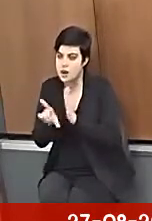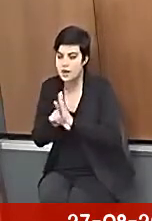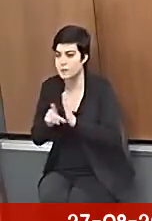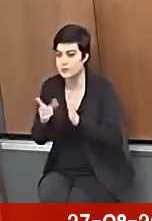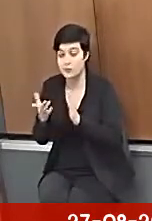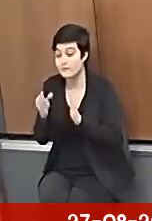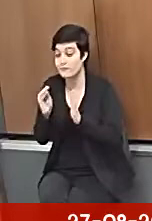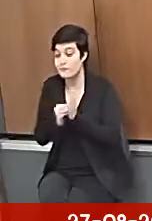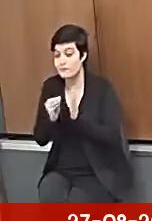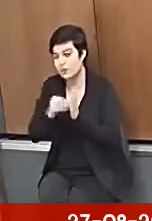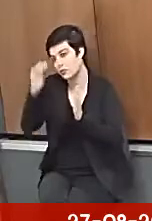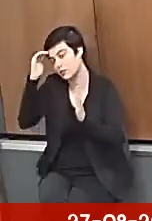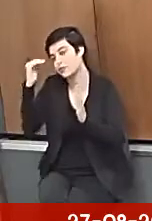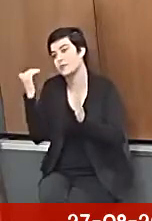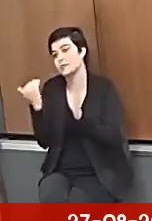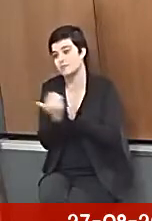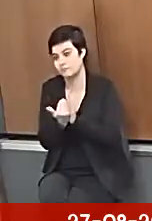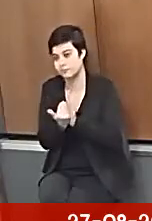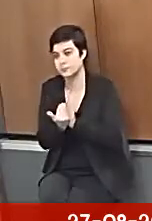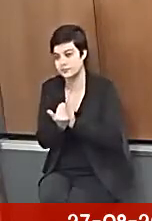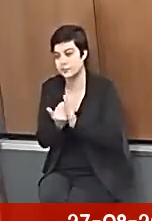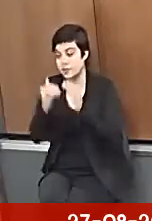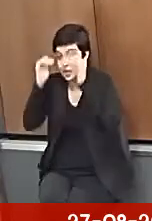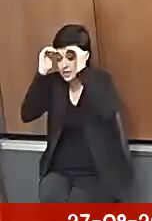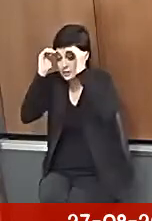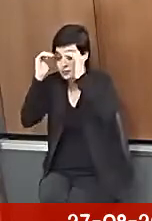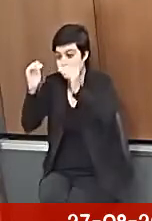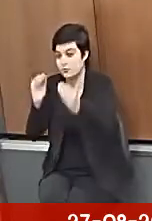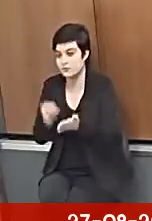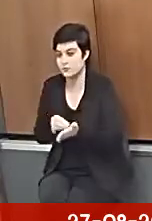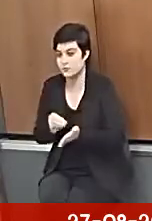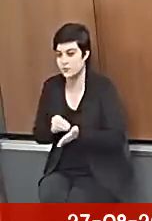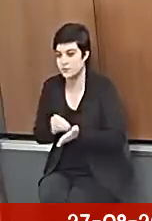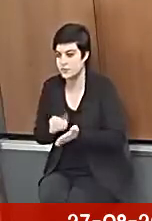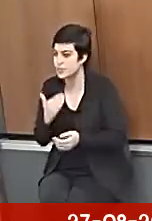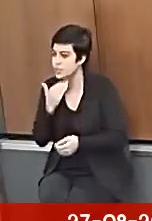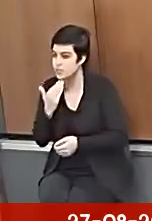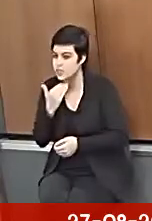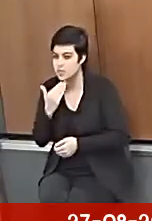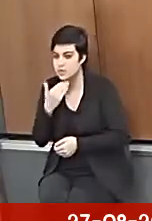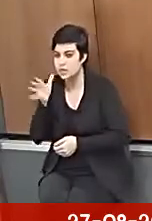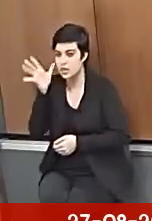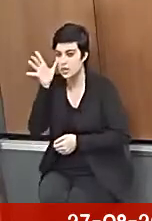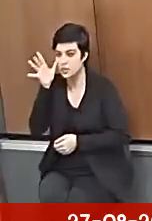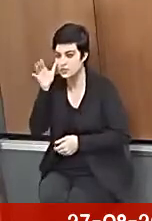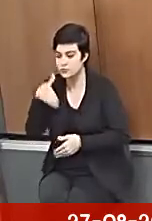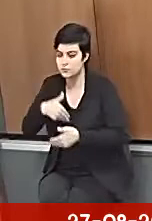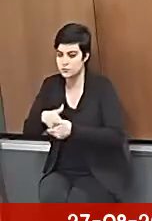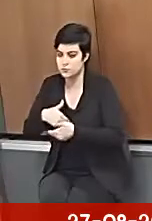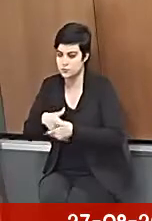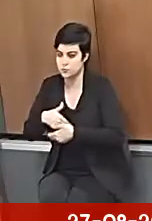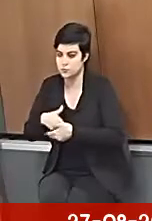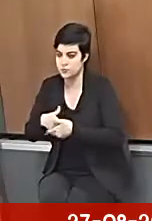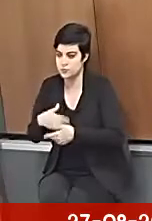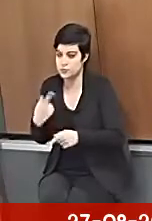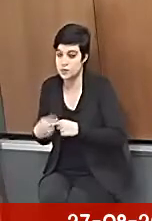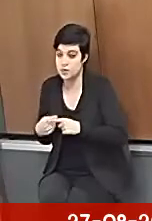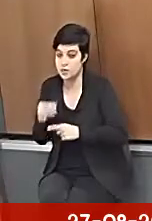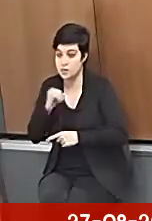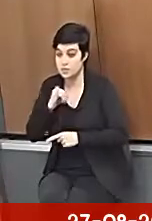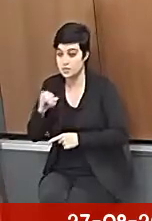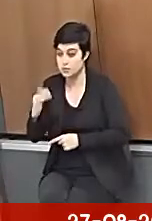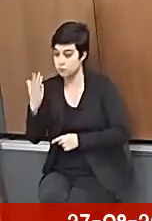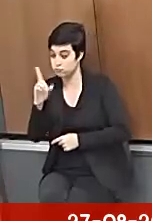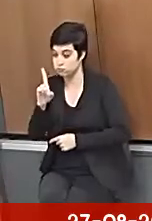respeito o que falta no ser humano é respeito ninguém assiste o jogo na minha frente porque se assistiu do neno à